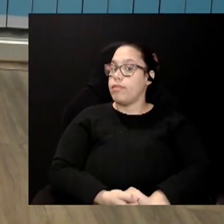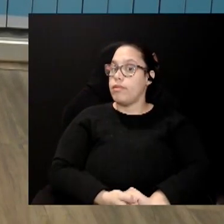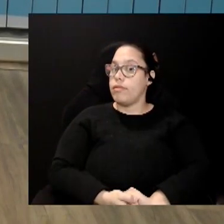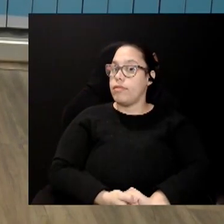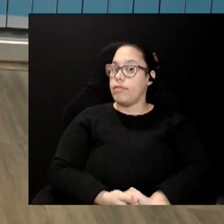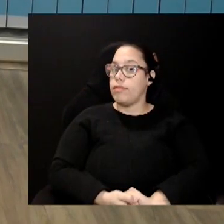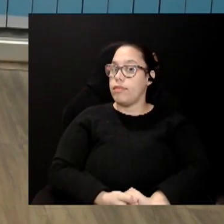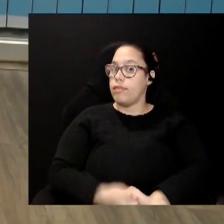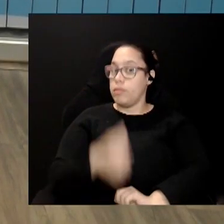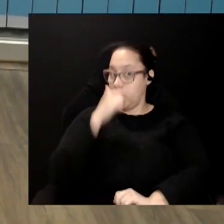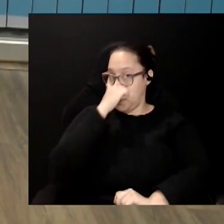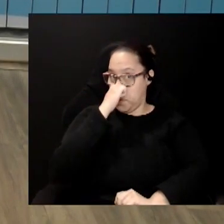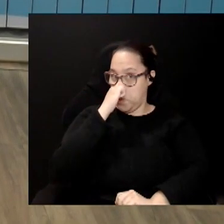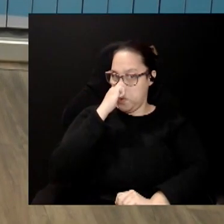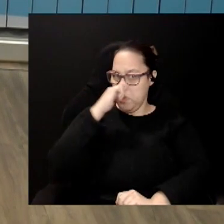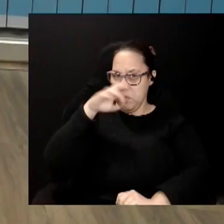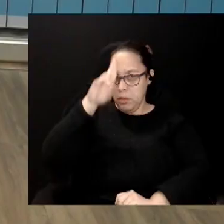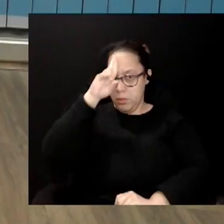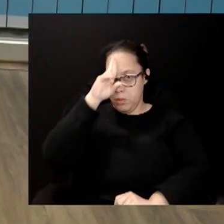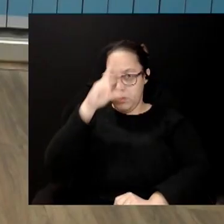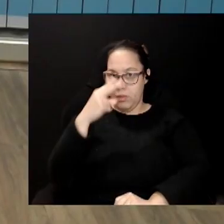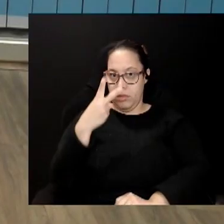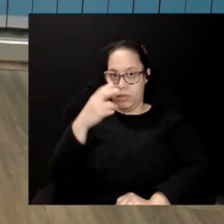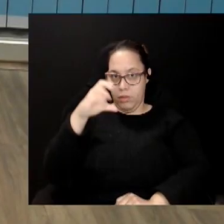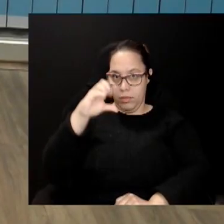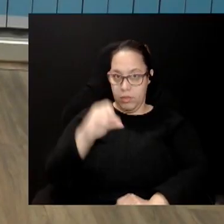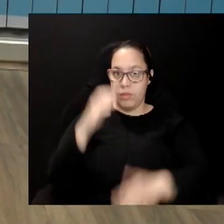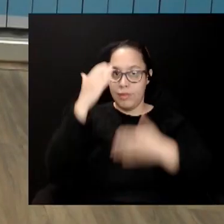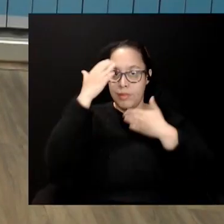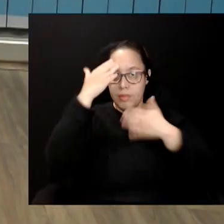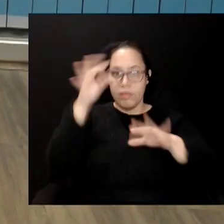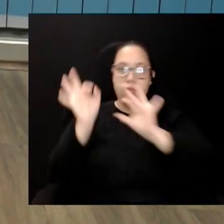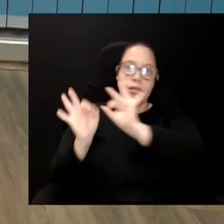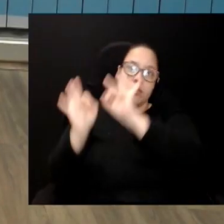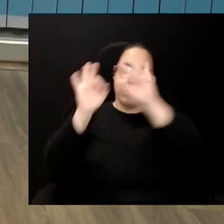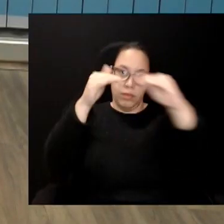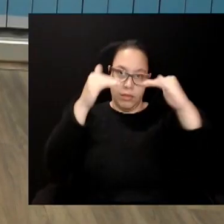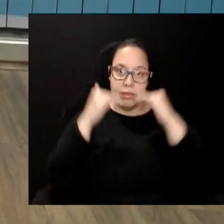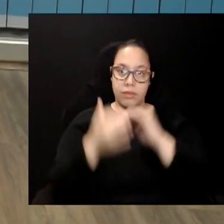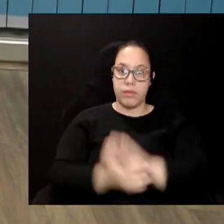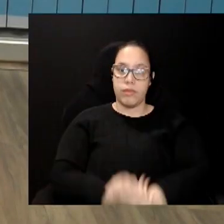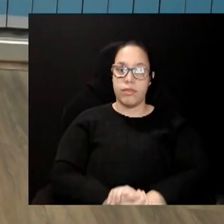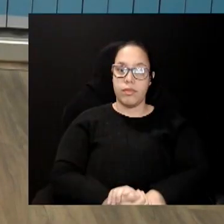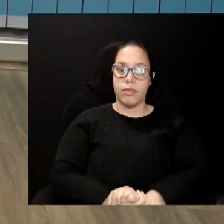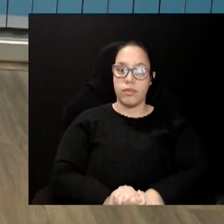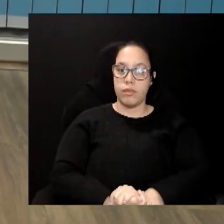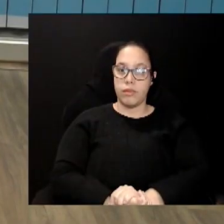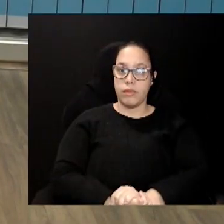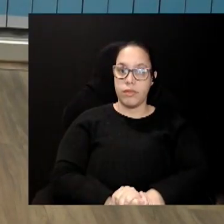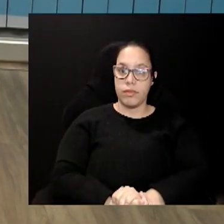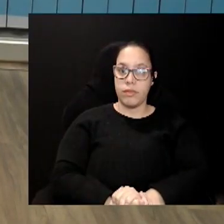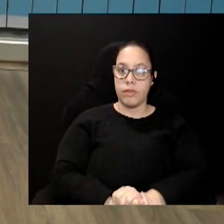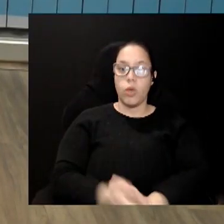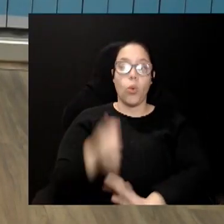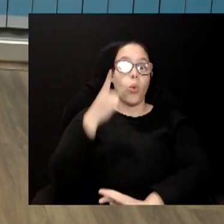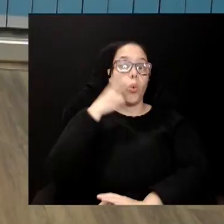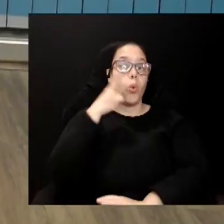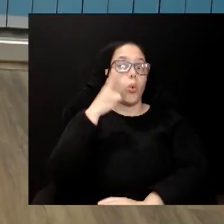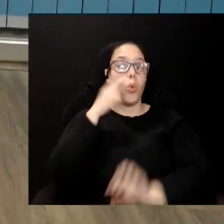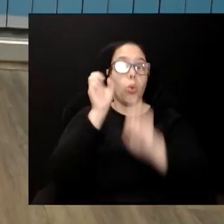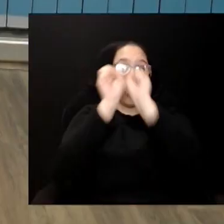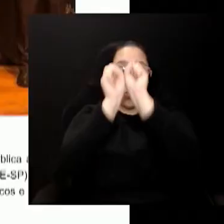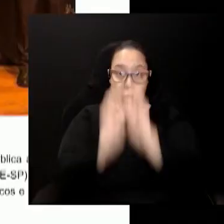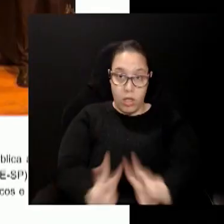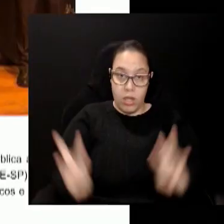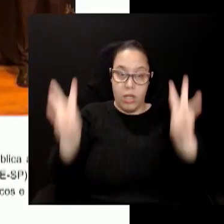12:00 mais 29 minutos. Muito obrigado pela sua companhia, pela sua audiência. Olha só, site da Câmara aberto, é